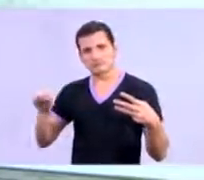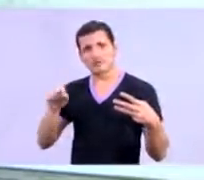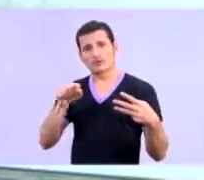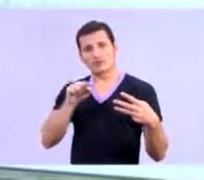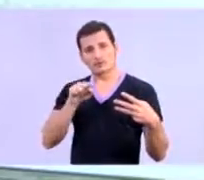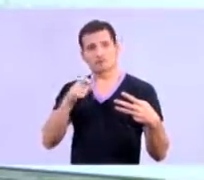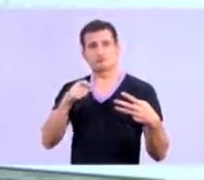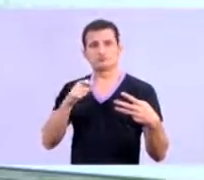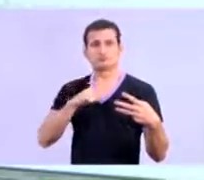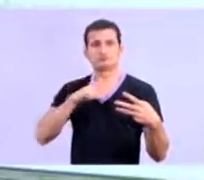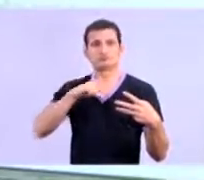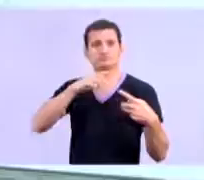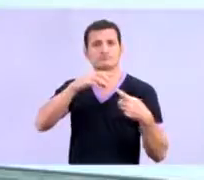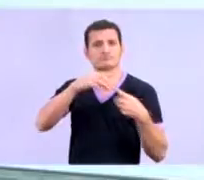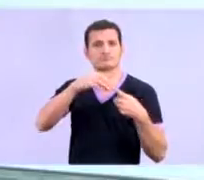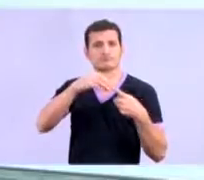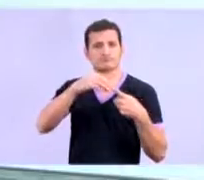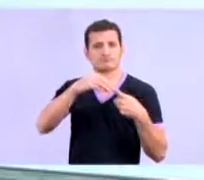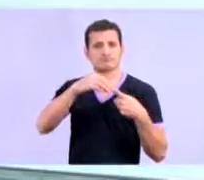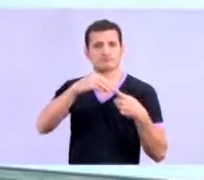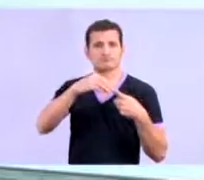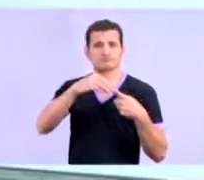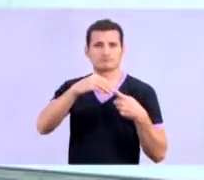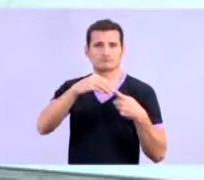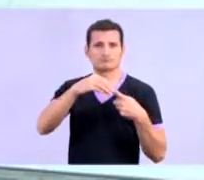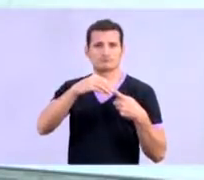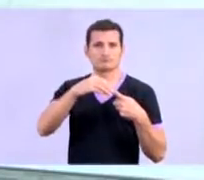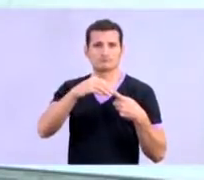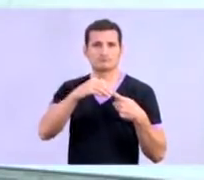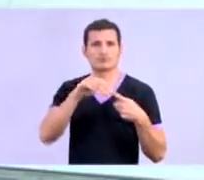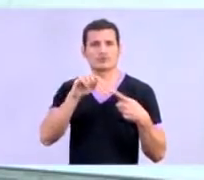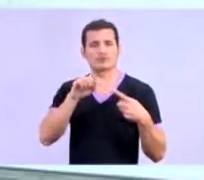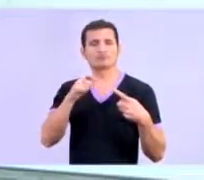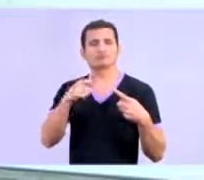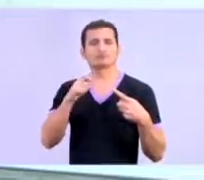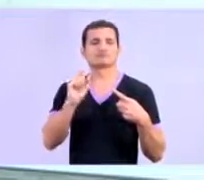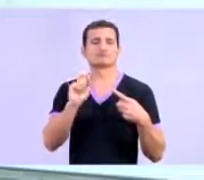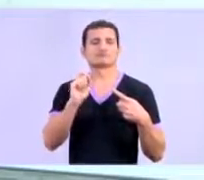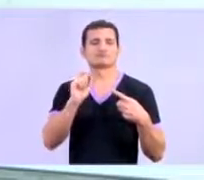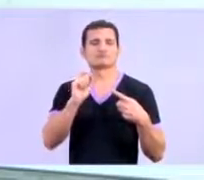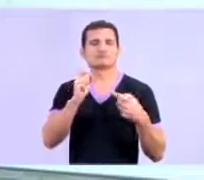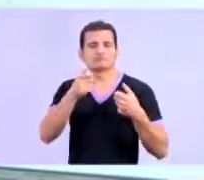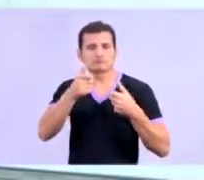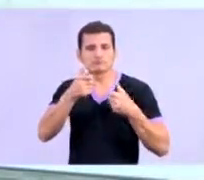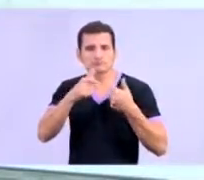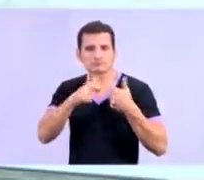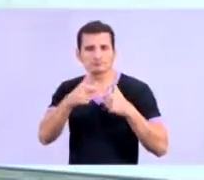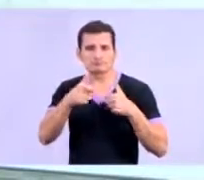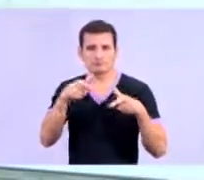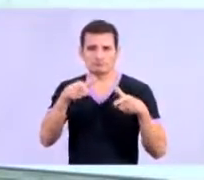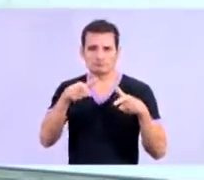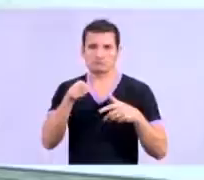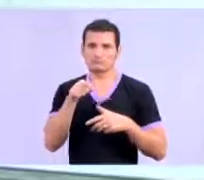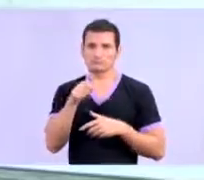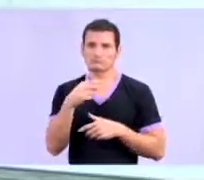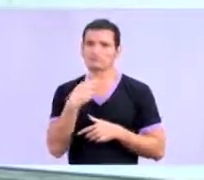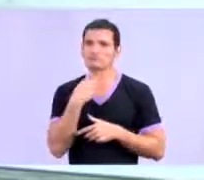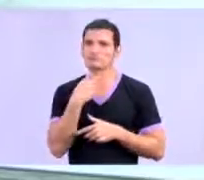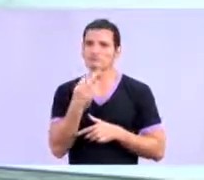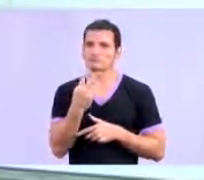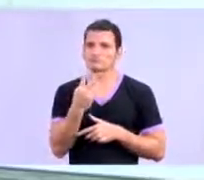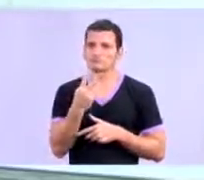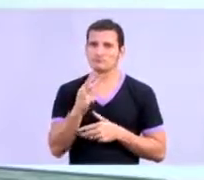prioridade, ela vai ser classificada que precisa de qualidade nela, de qualidade de serviço para ela. Então o